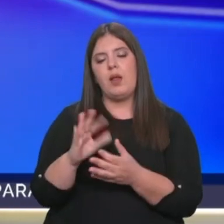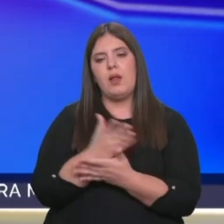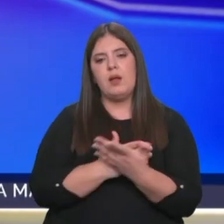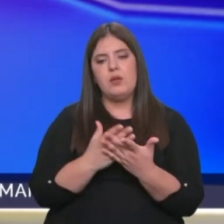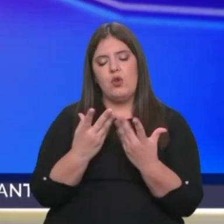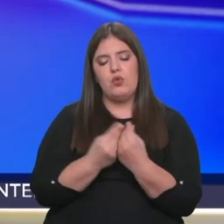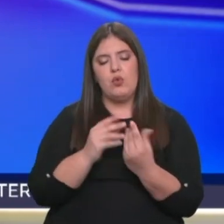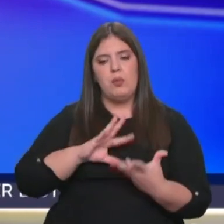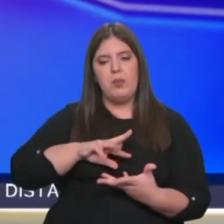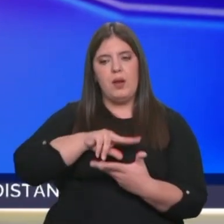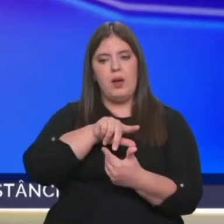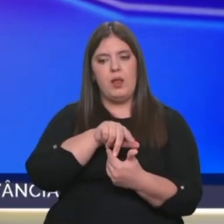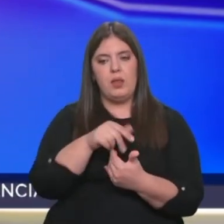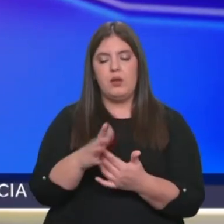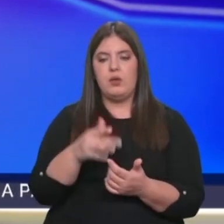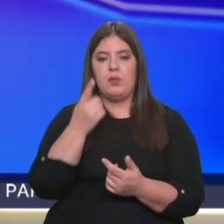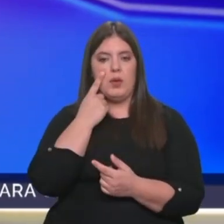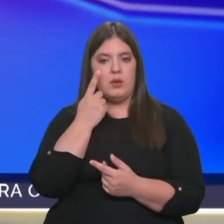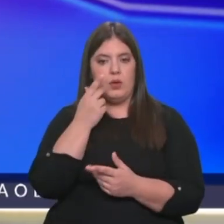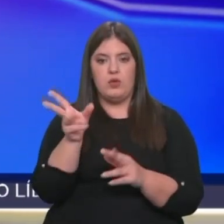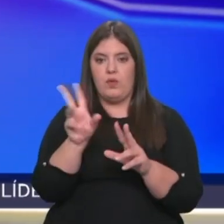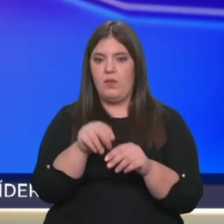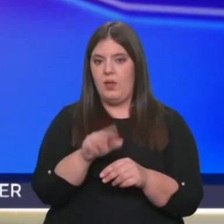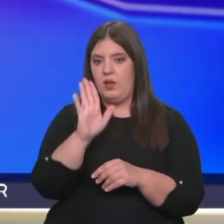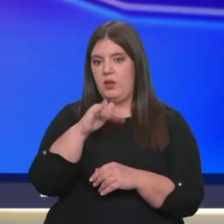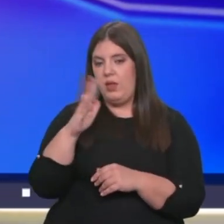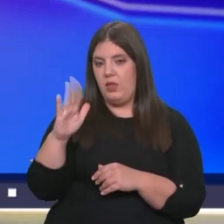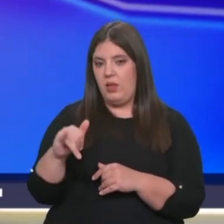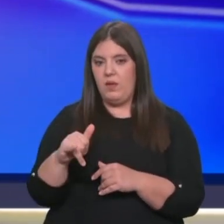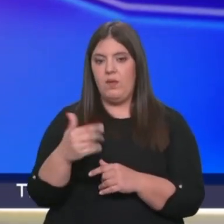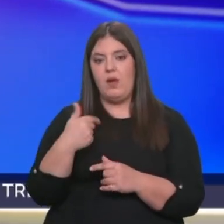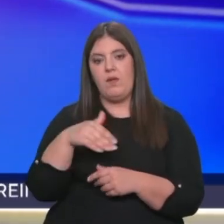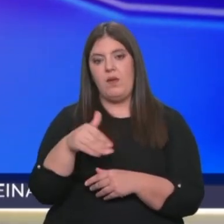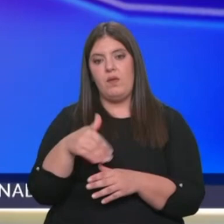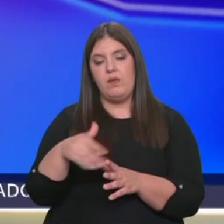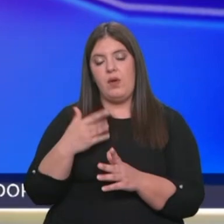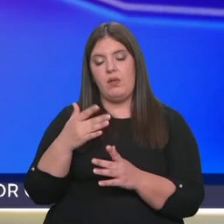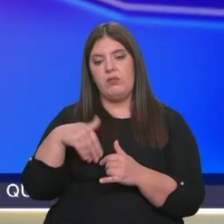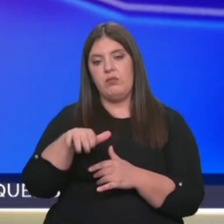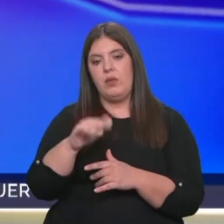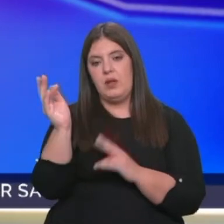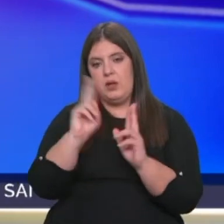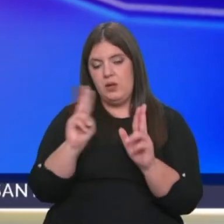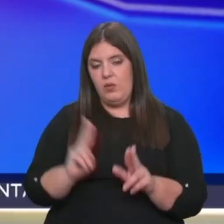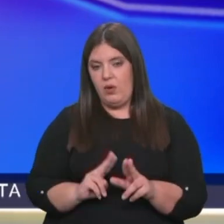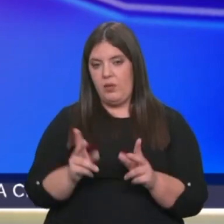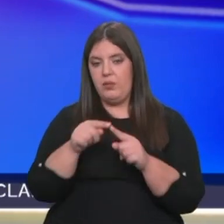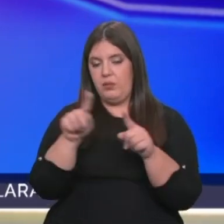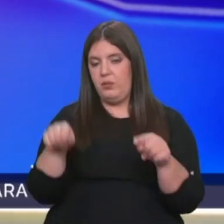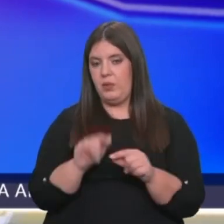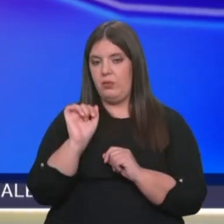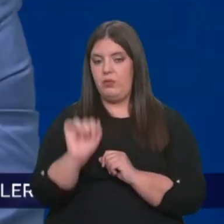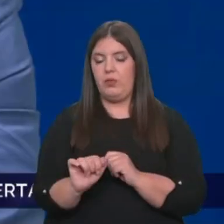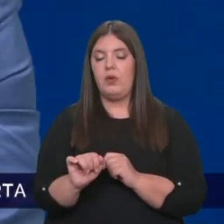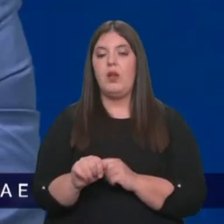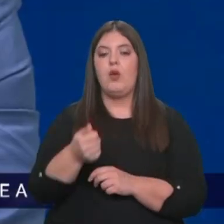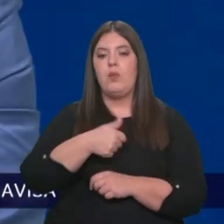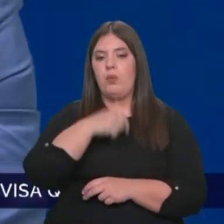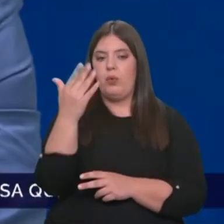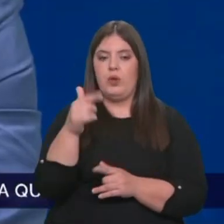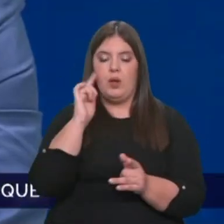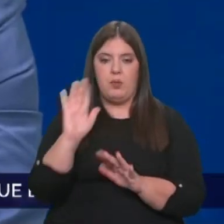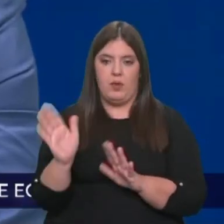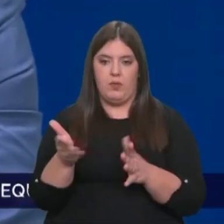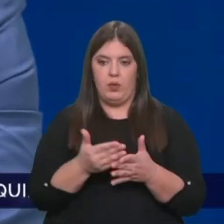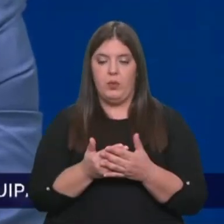os planetas. Damos-lhe também conta das novidades científicas a caminho da Estação Espacial Internacional. Miguel Gonçalves, bom dia e